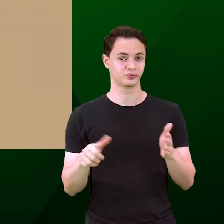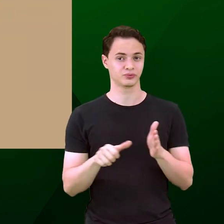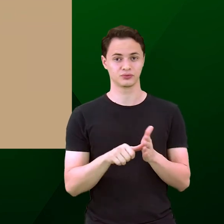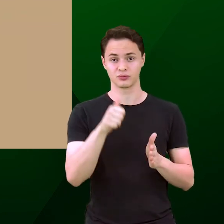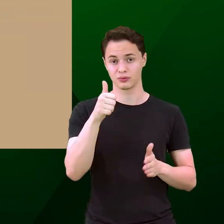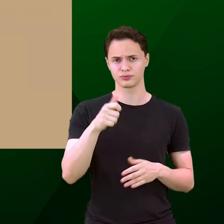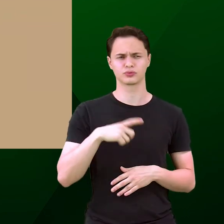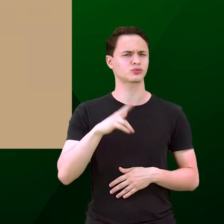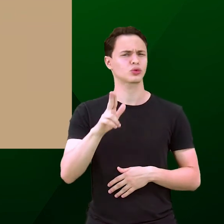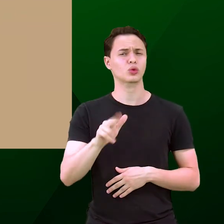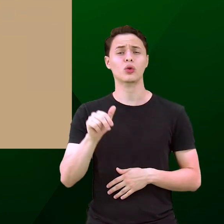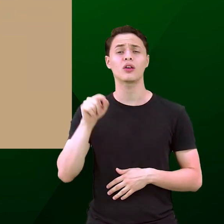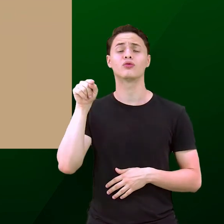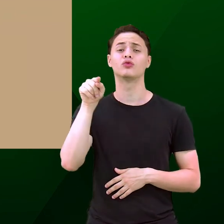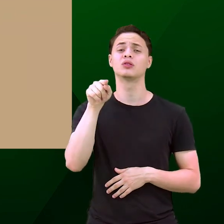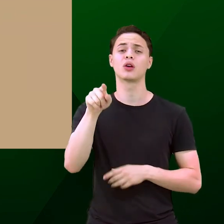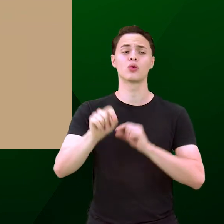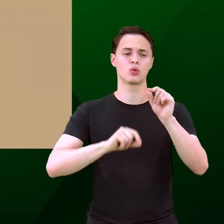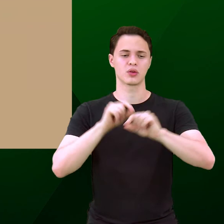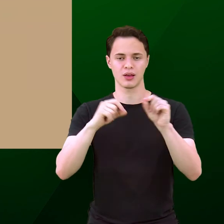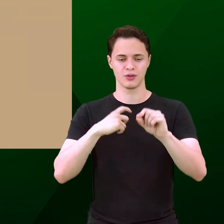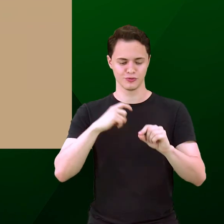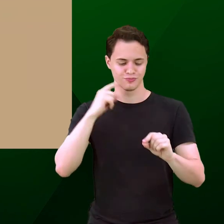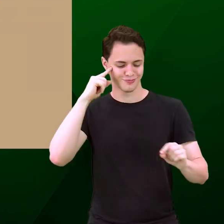Eduardo confirma para mim, é Recanto das Emas?